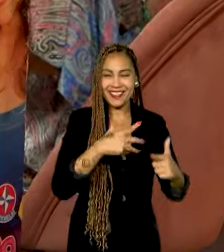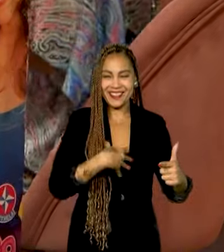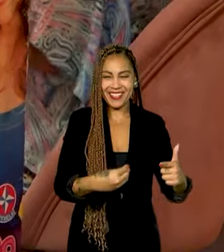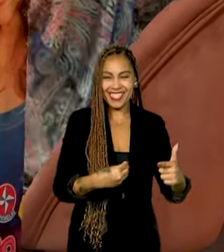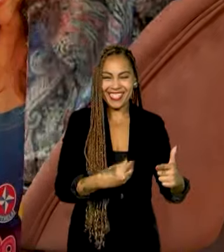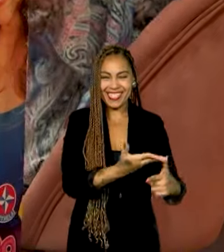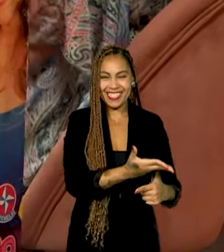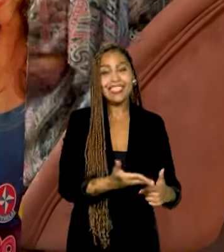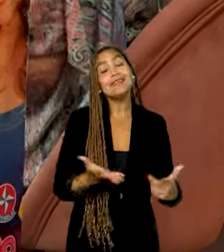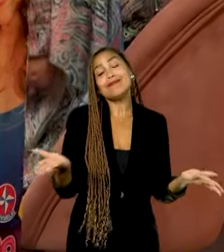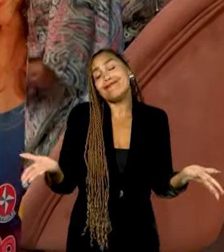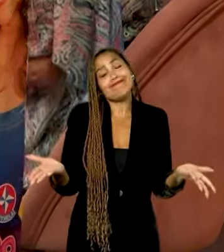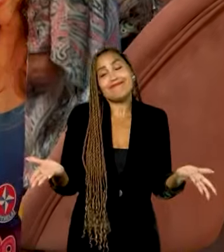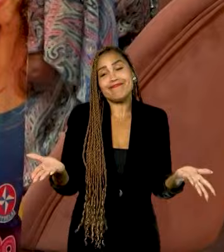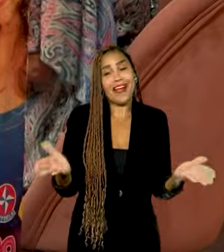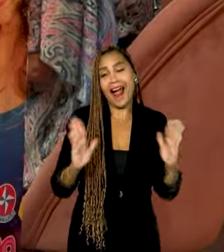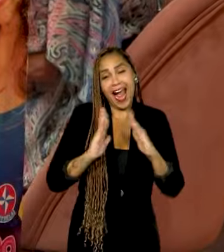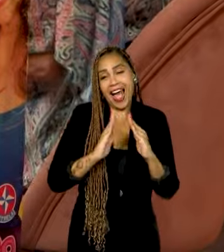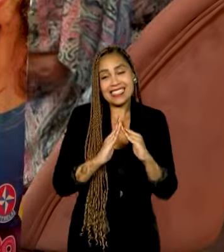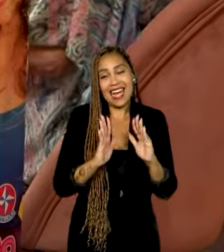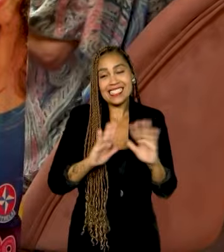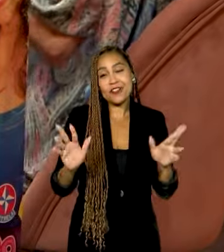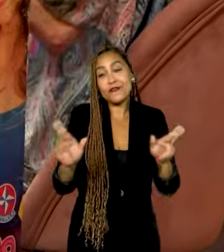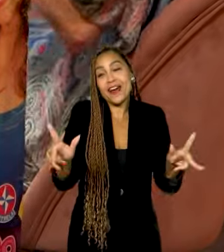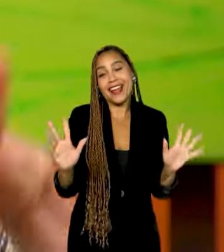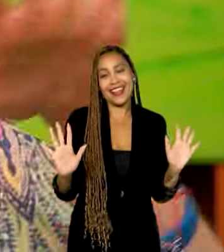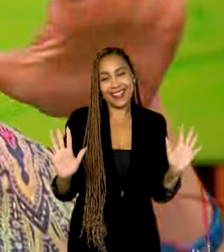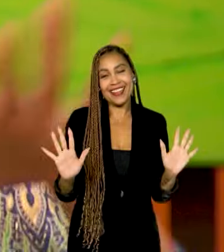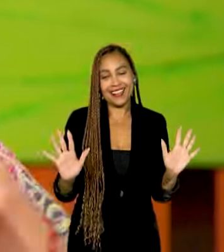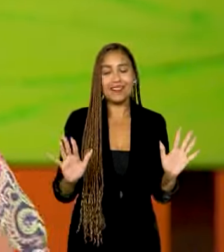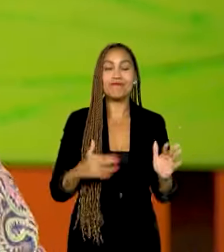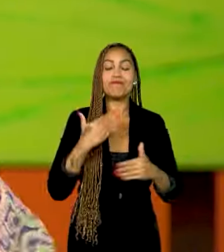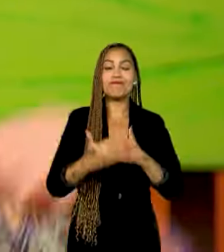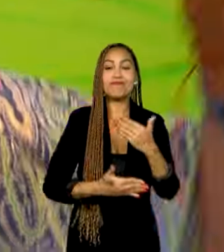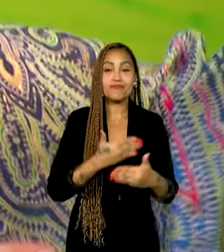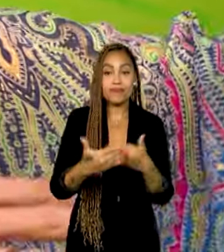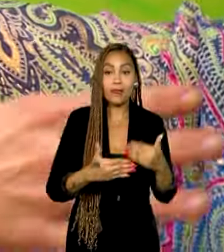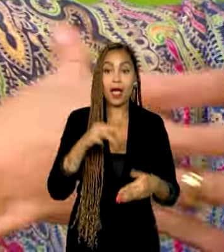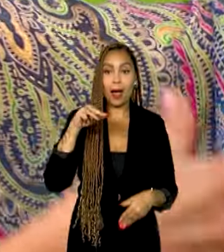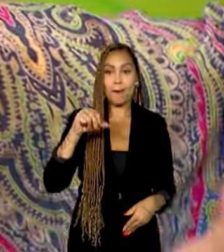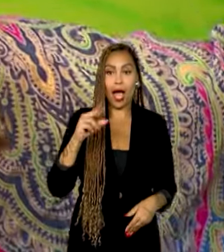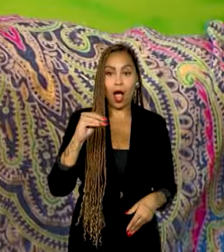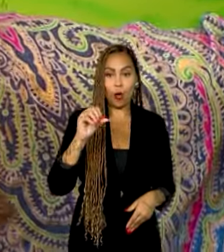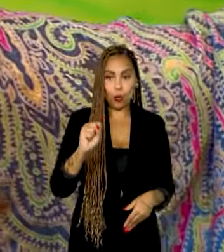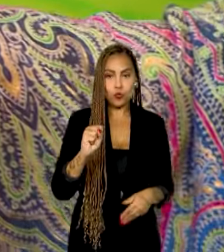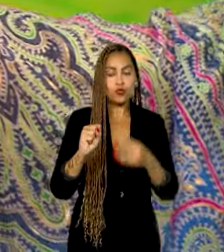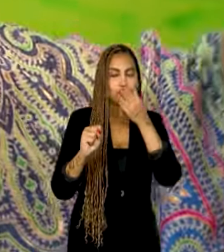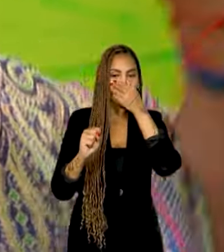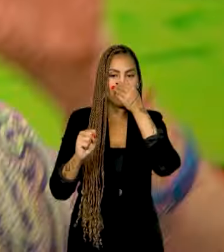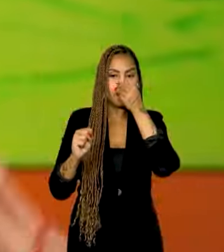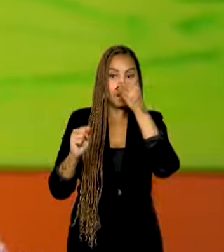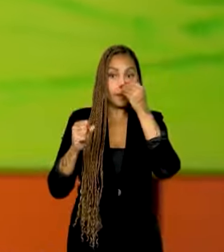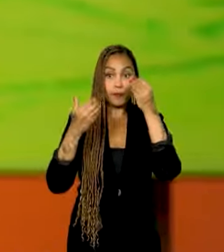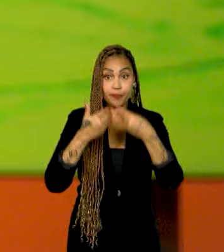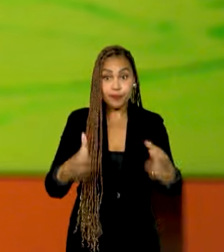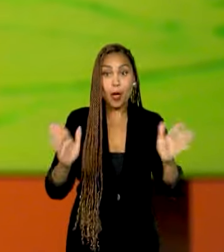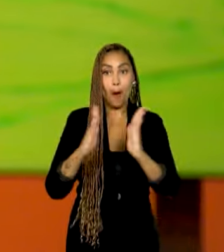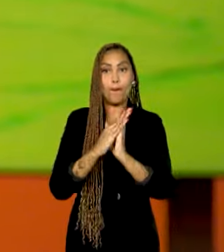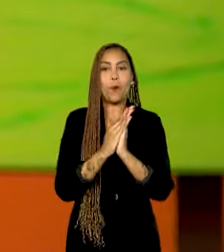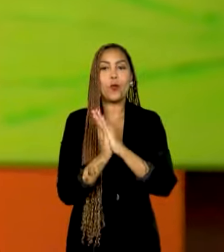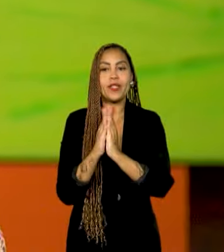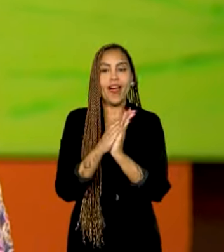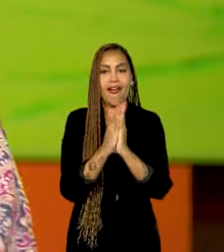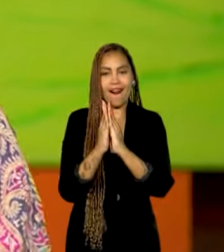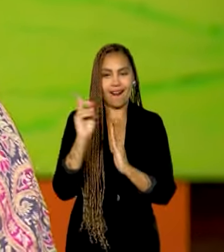milagre, minha santa. É, não tem faz, exatamente. Então, assim, aí veio o Marcos, veio com a boneca. Aí eu vim com uma coisa